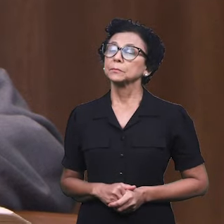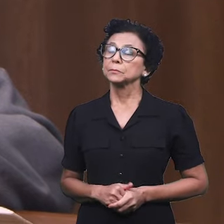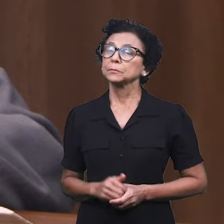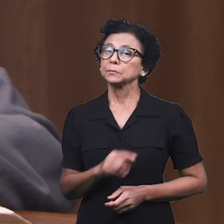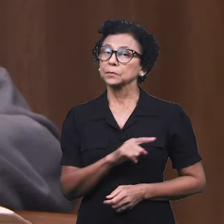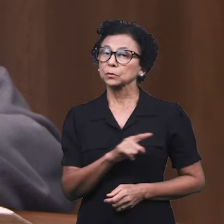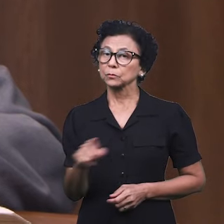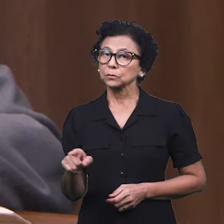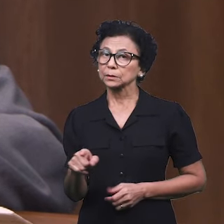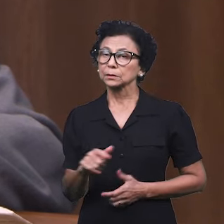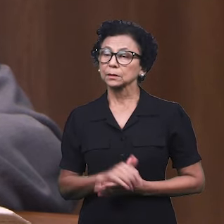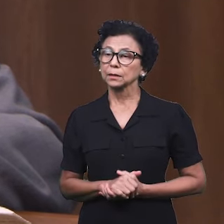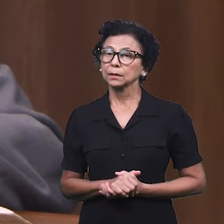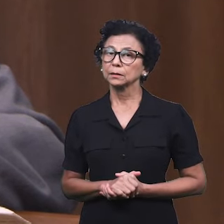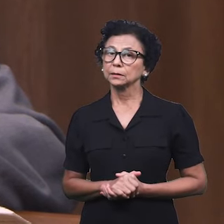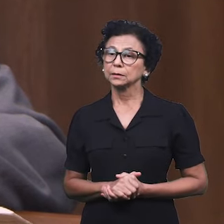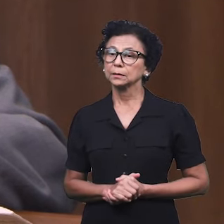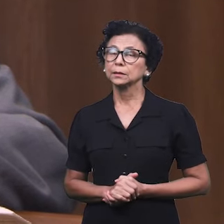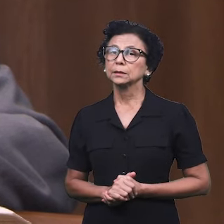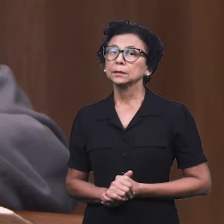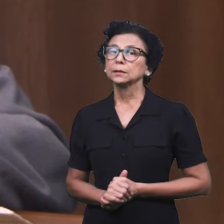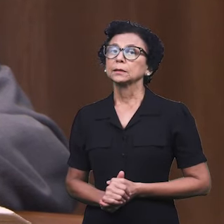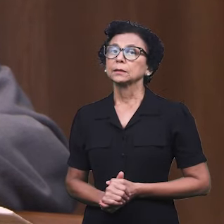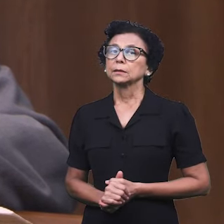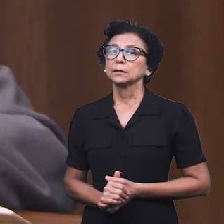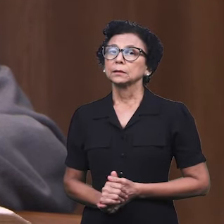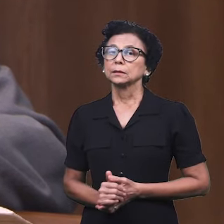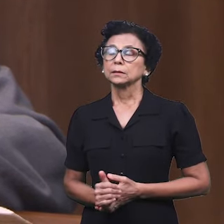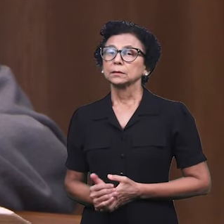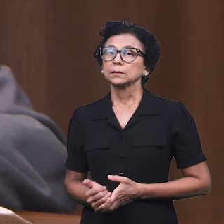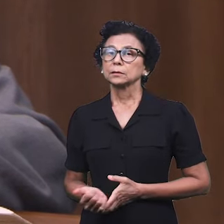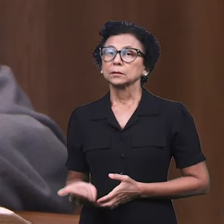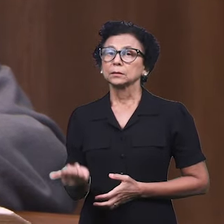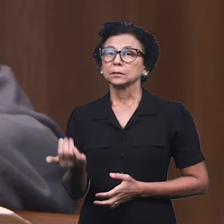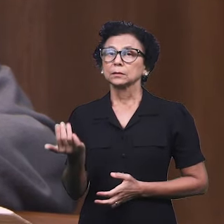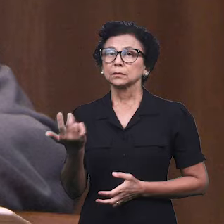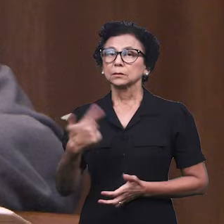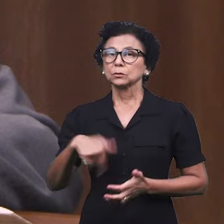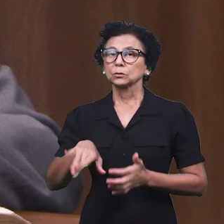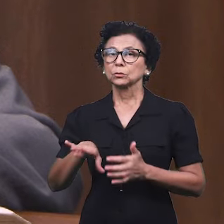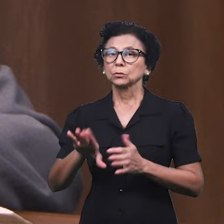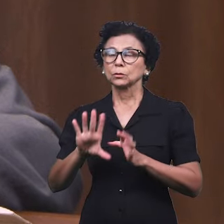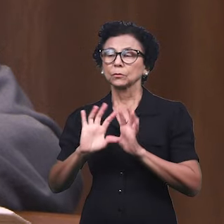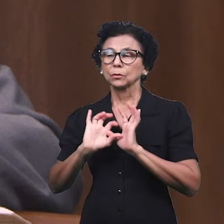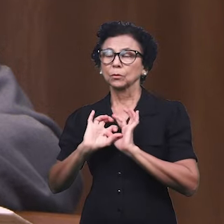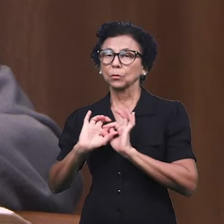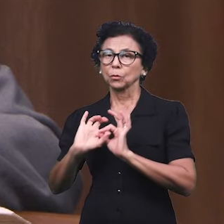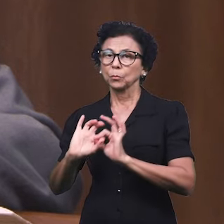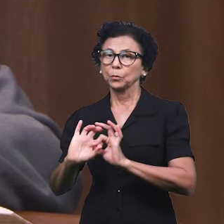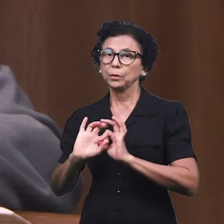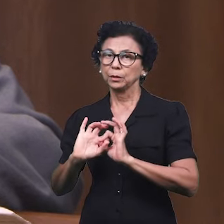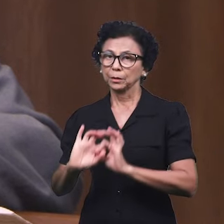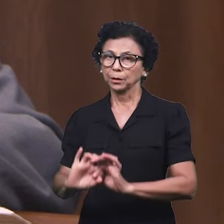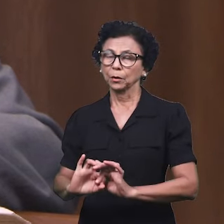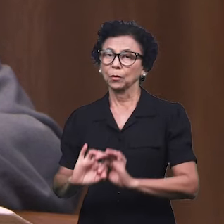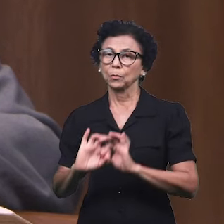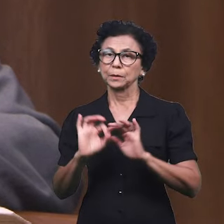reconciliou no corpo de sua carne pela morte, para perante ele vos apresentar